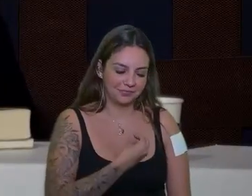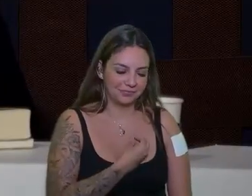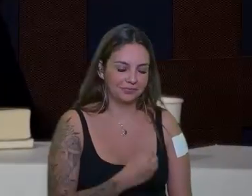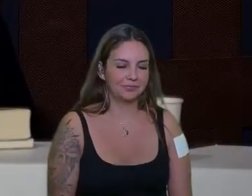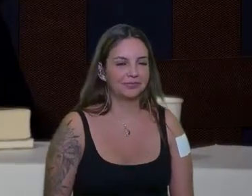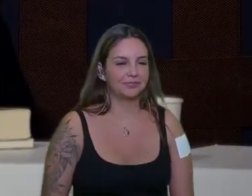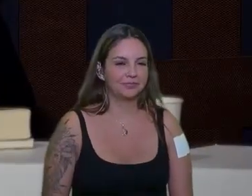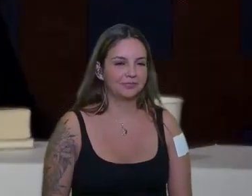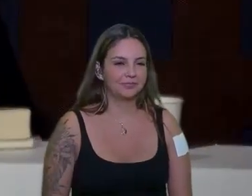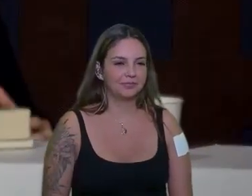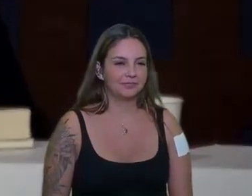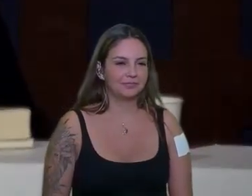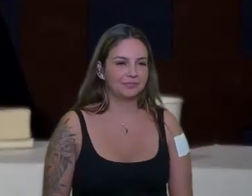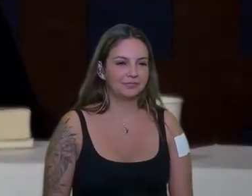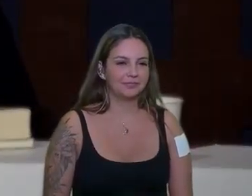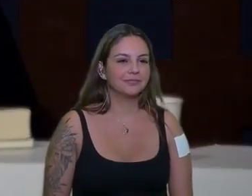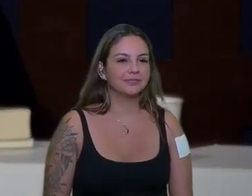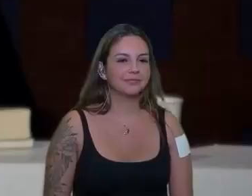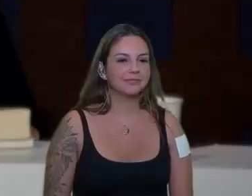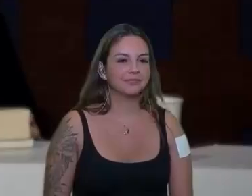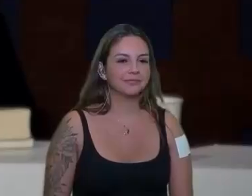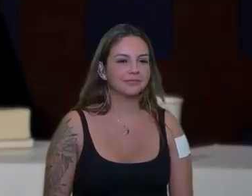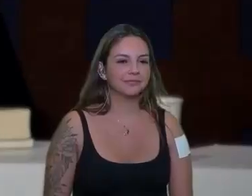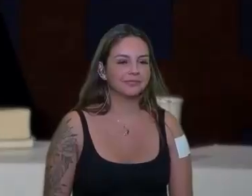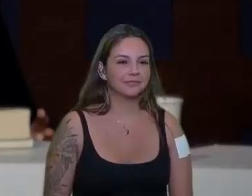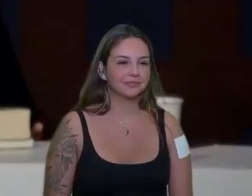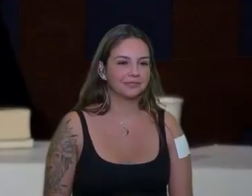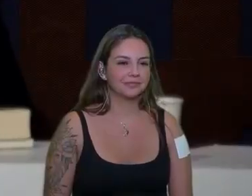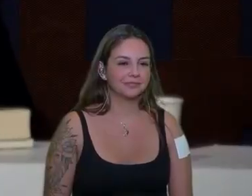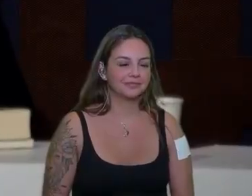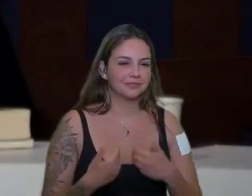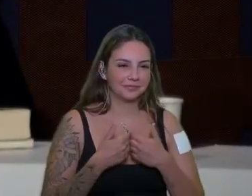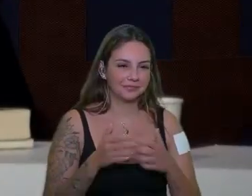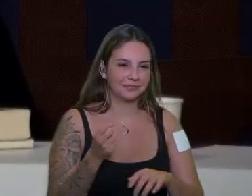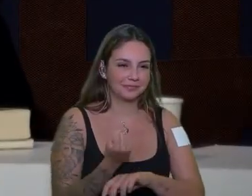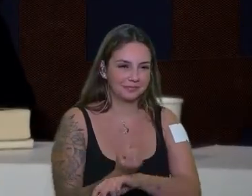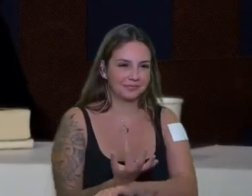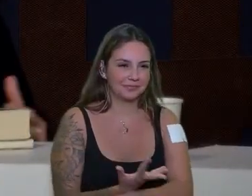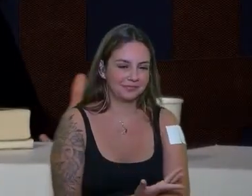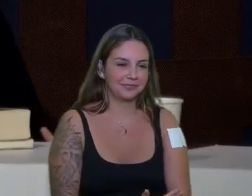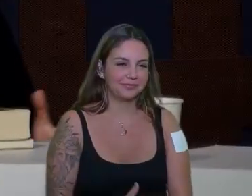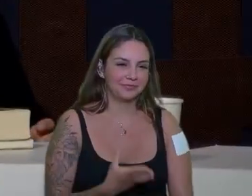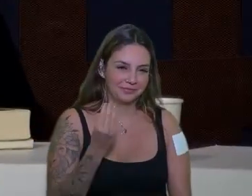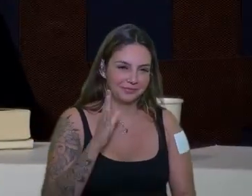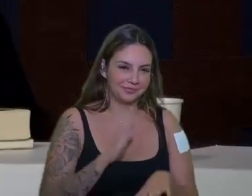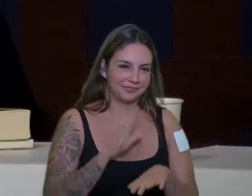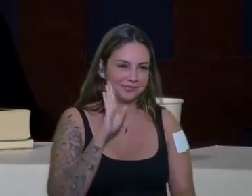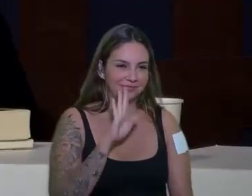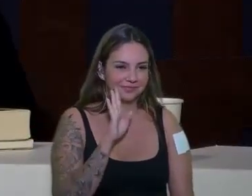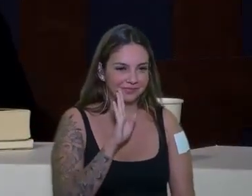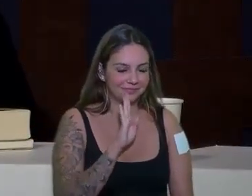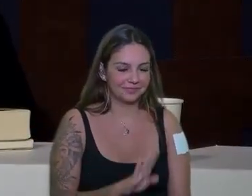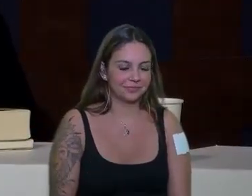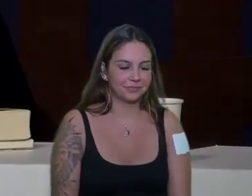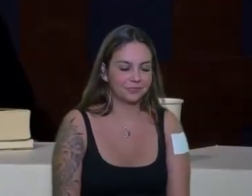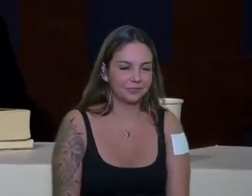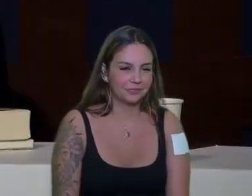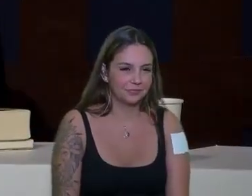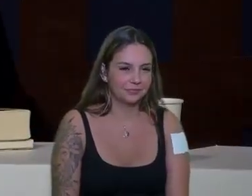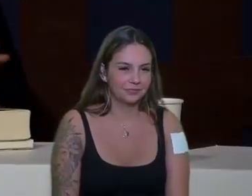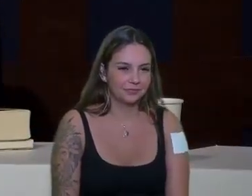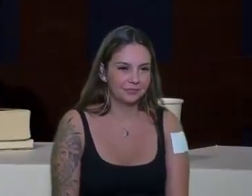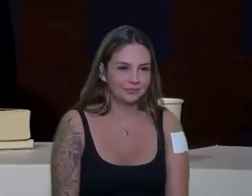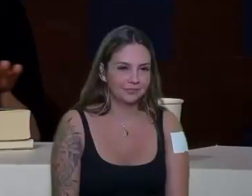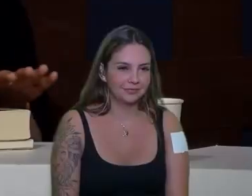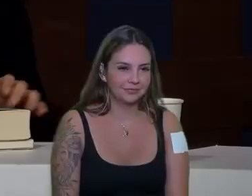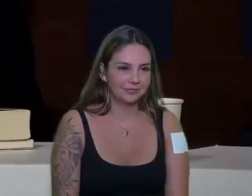vivo, tá aberto à emoção, porque é muito mais legal do que você